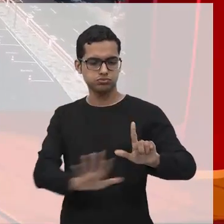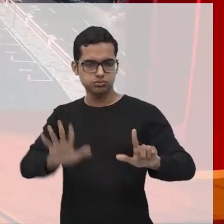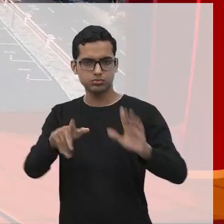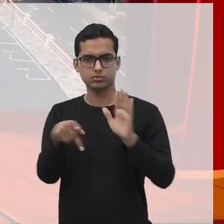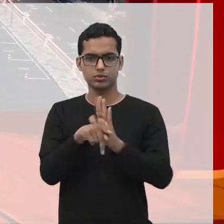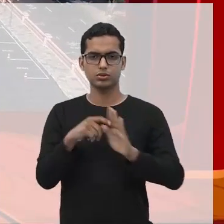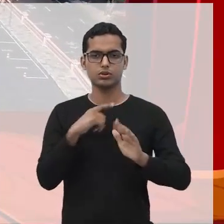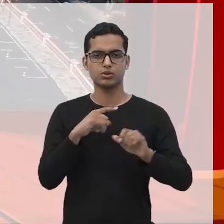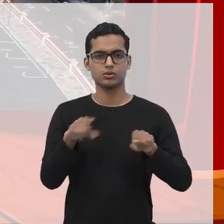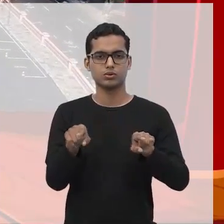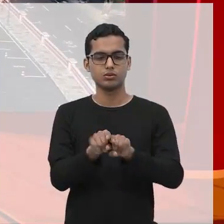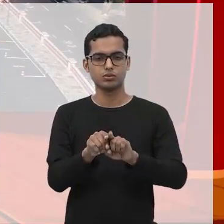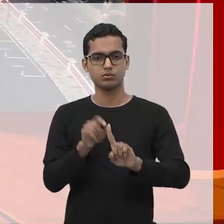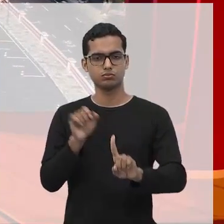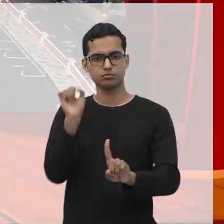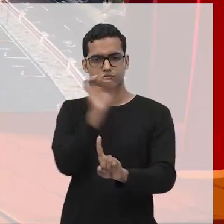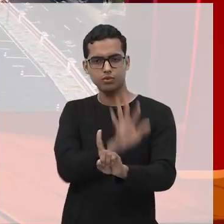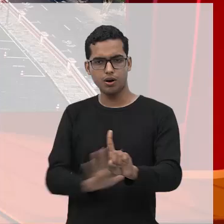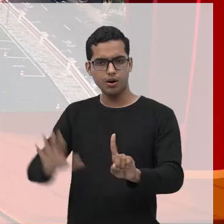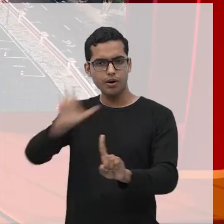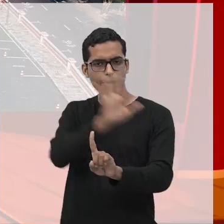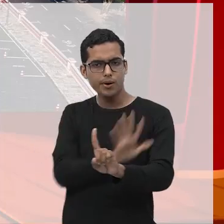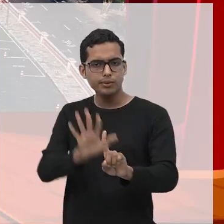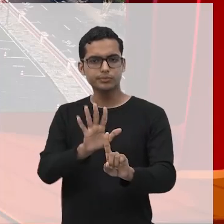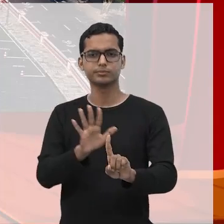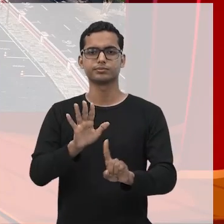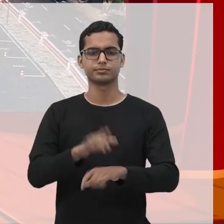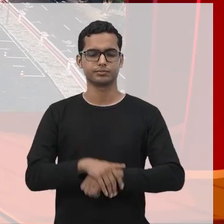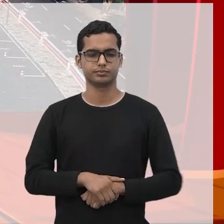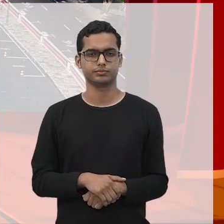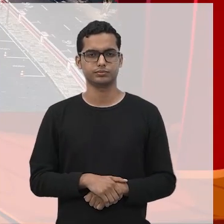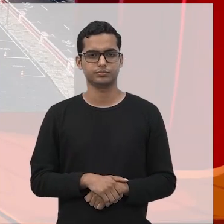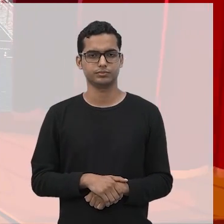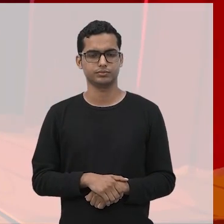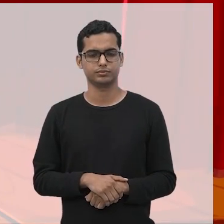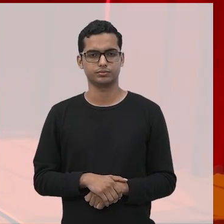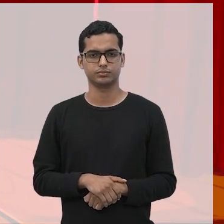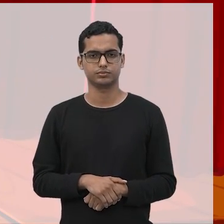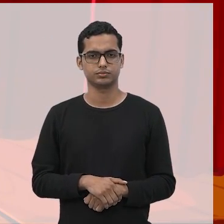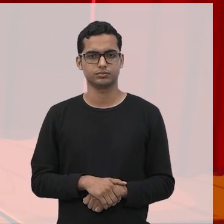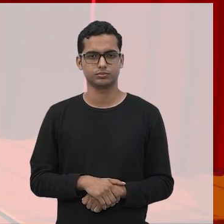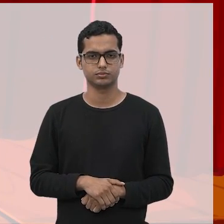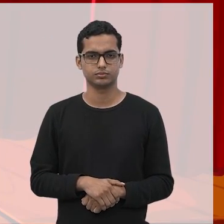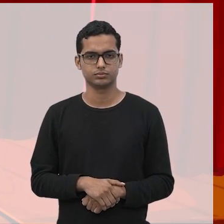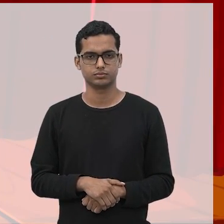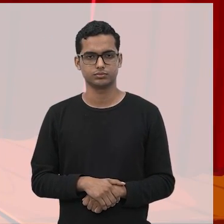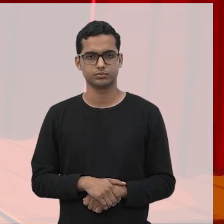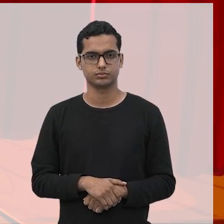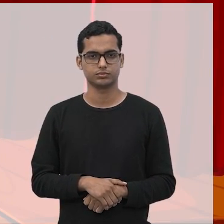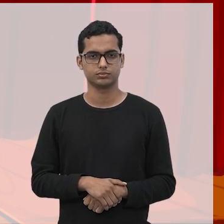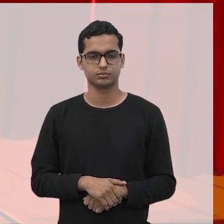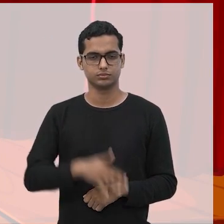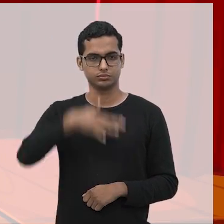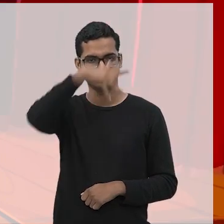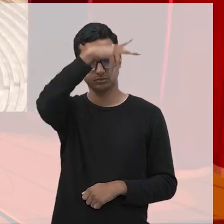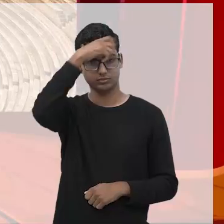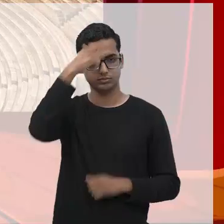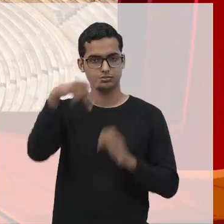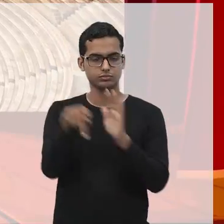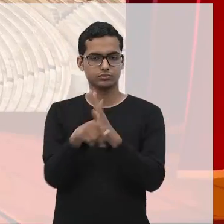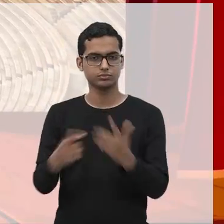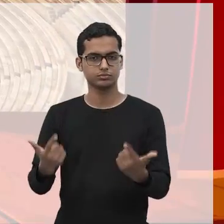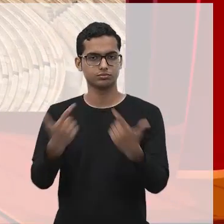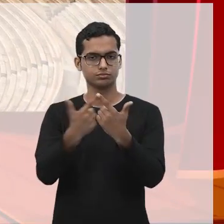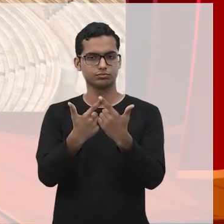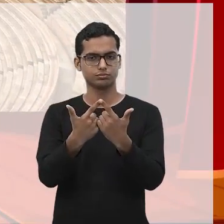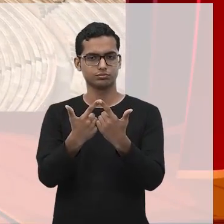estudar cada elemento desse cenário. Aqui, como vocês podem ver, nós estamos em Manaus, aqui no Teatro Amazonas. Então, tudo